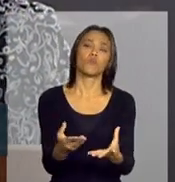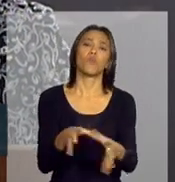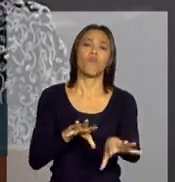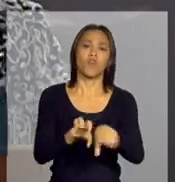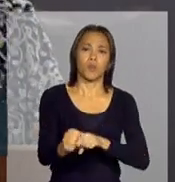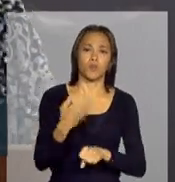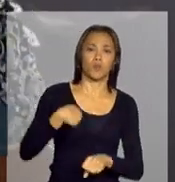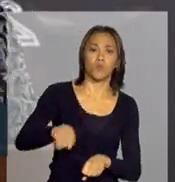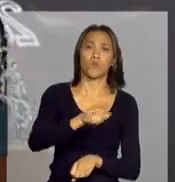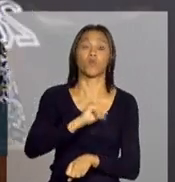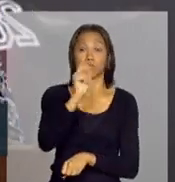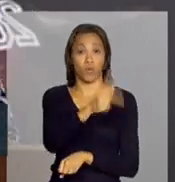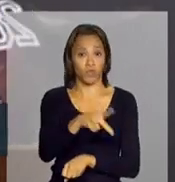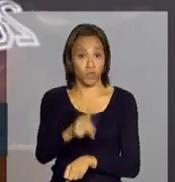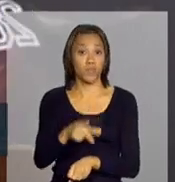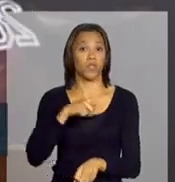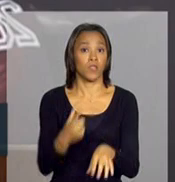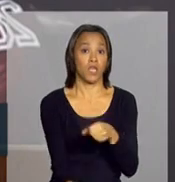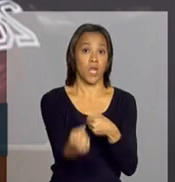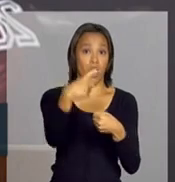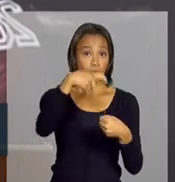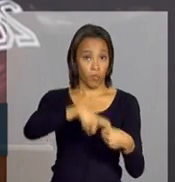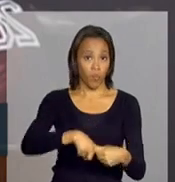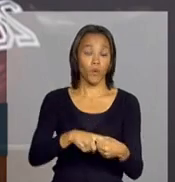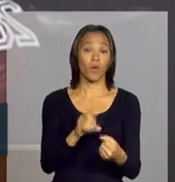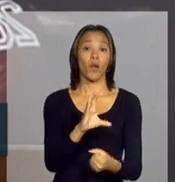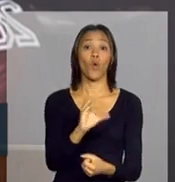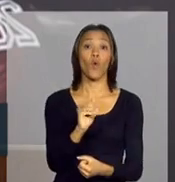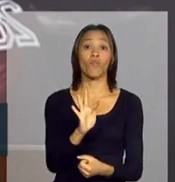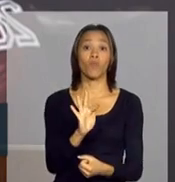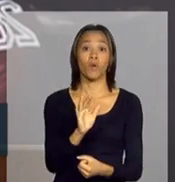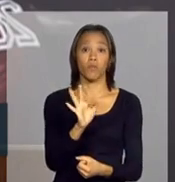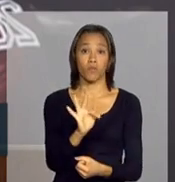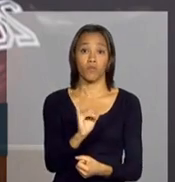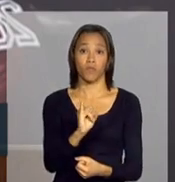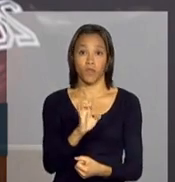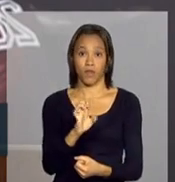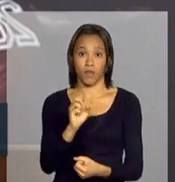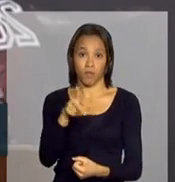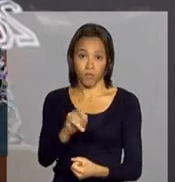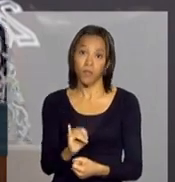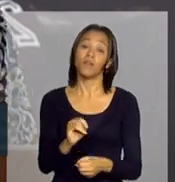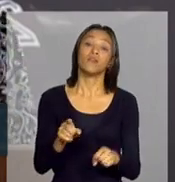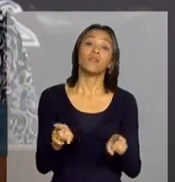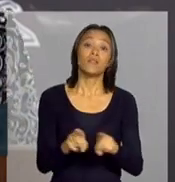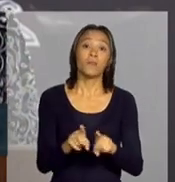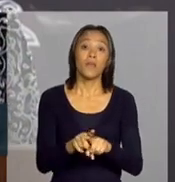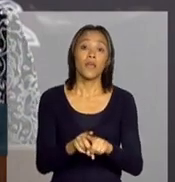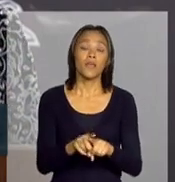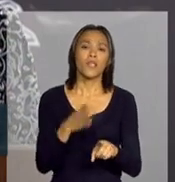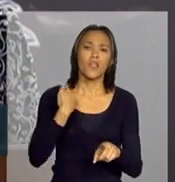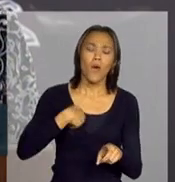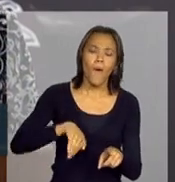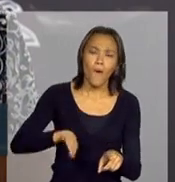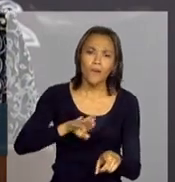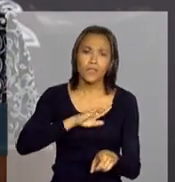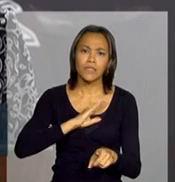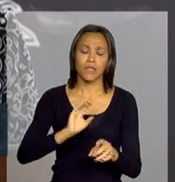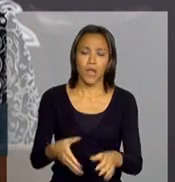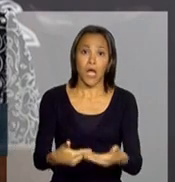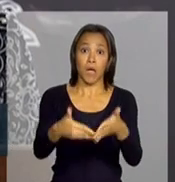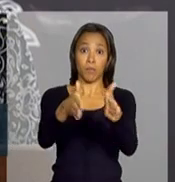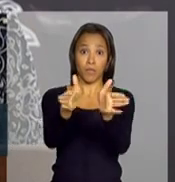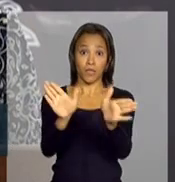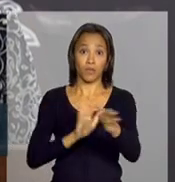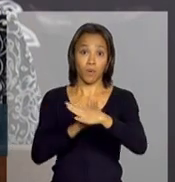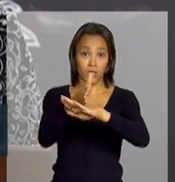professores em parceria com a Confederação Nacional da Indústria estamos ampliando o acesso ao ensino